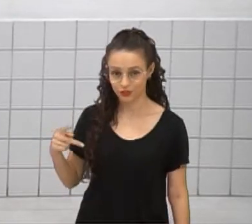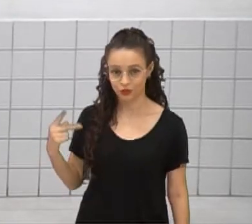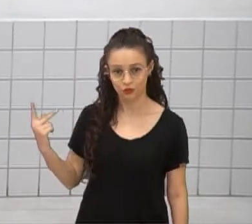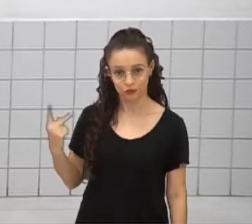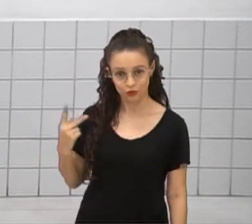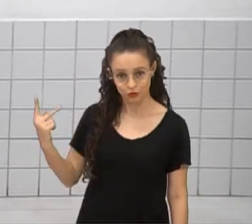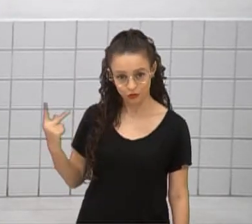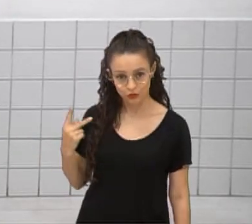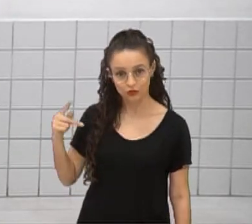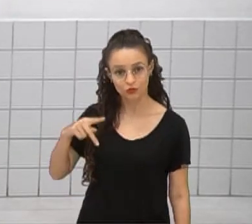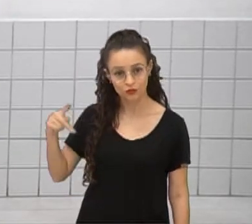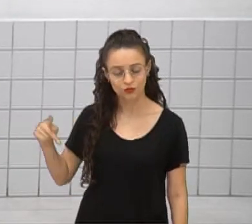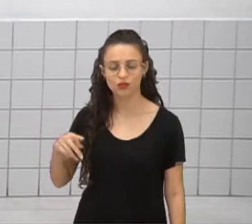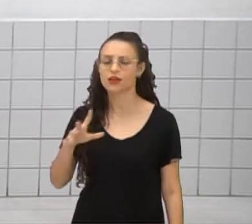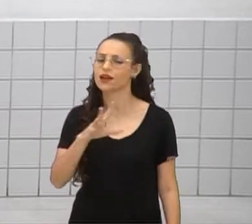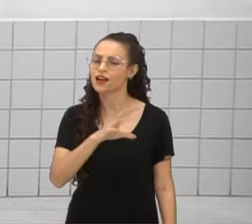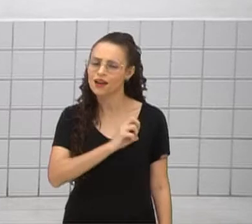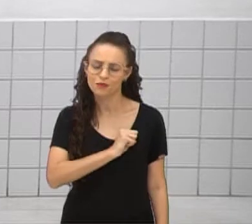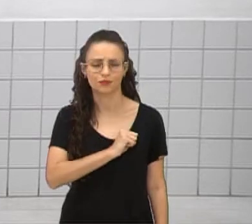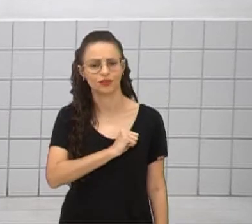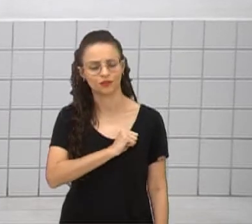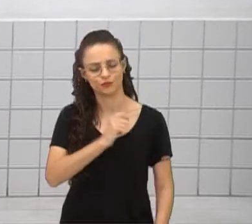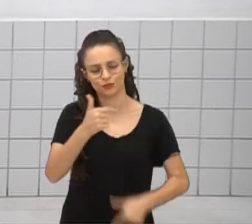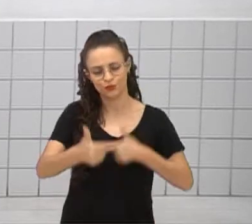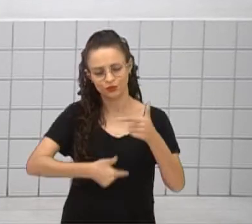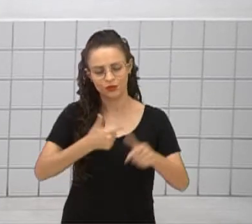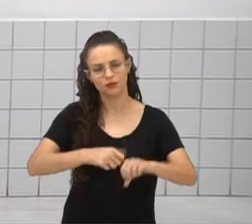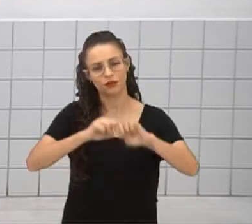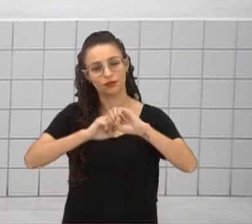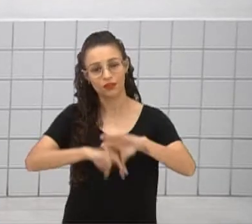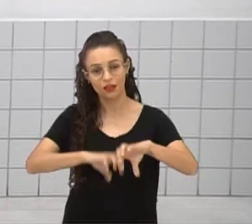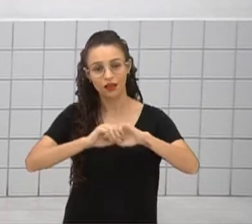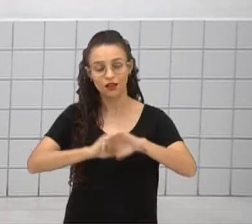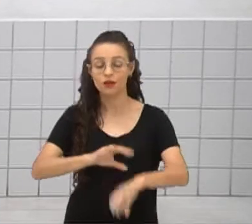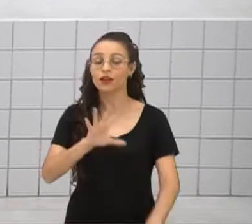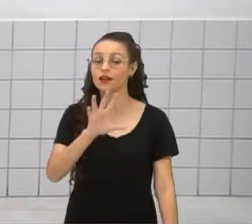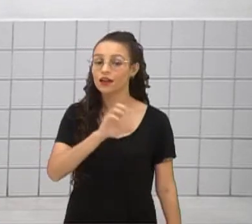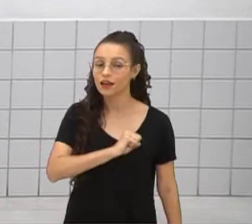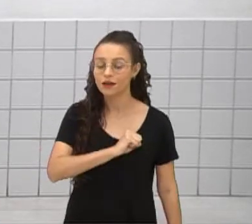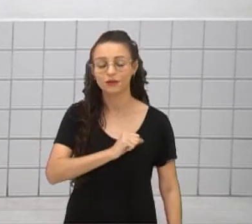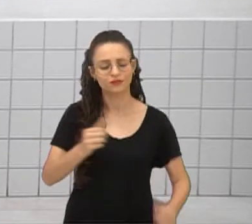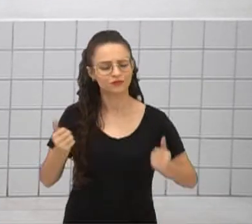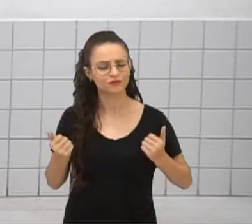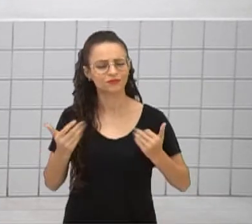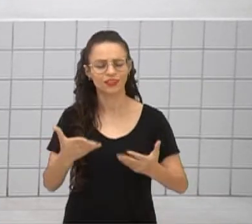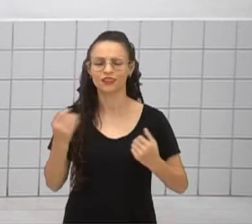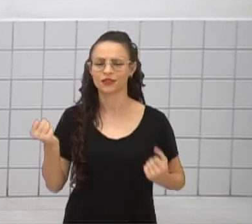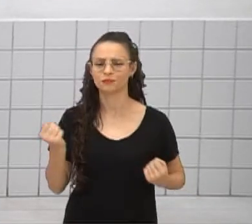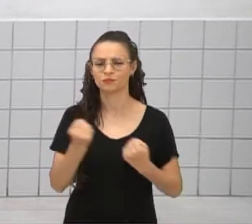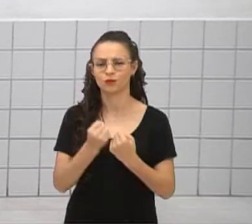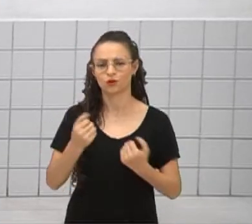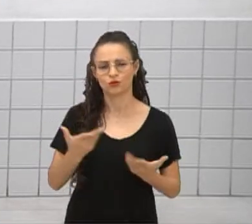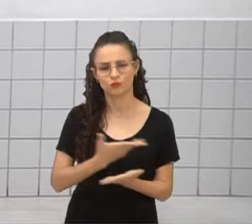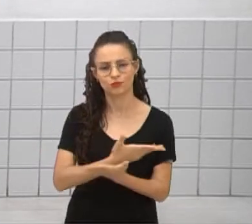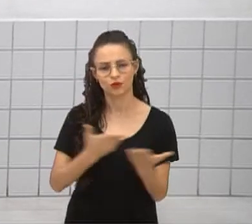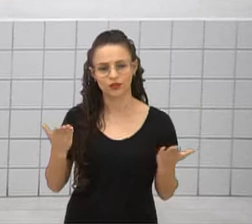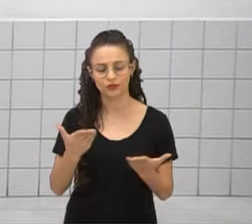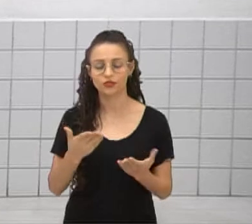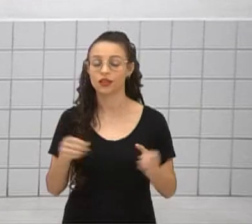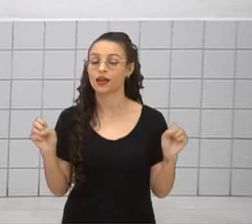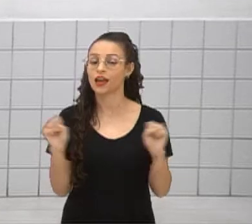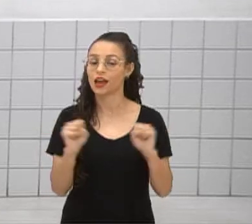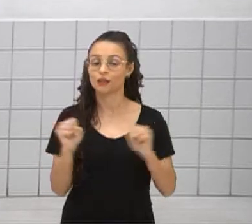saia teacher Carlos amamos demais o que nós fazemos amamos dar essa tremenda contribuição para vocês